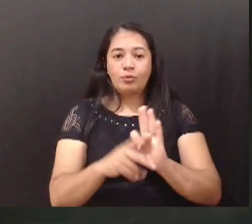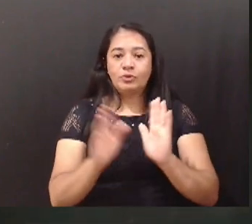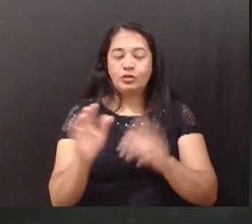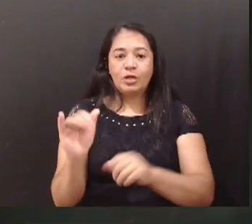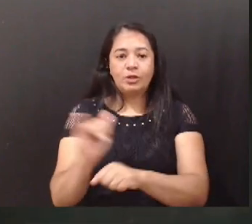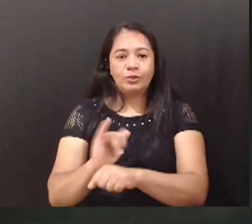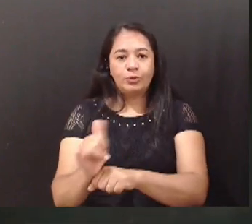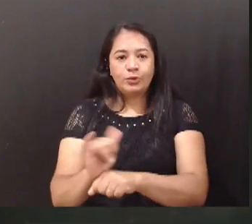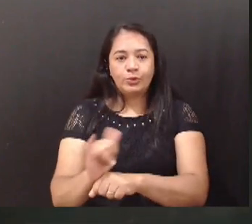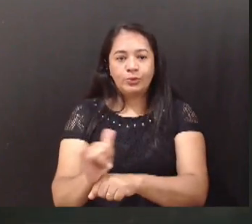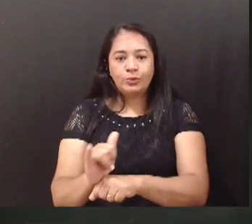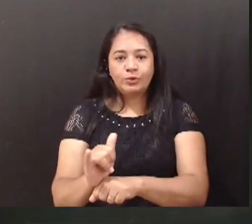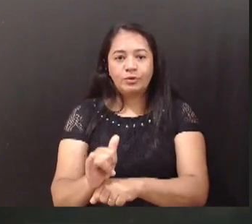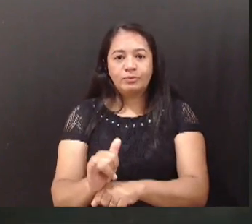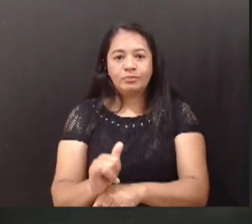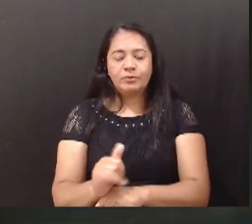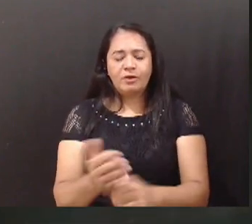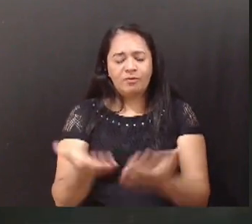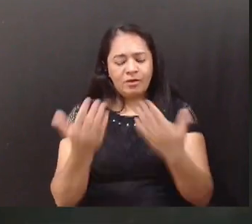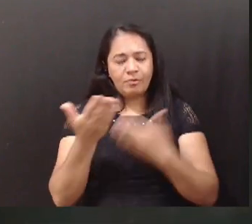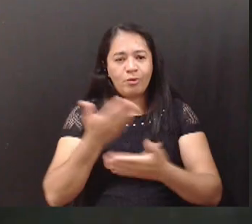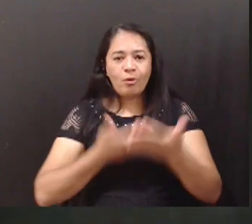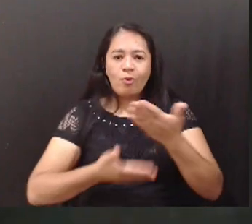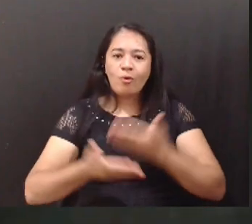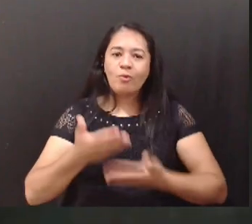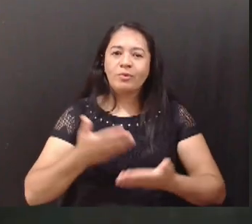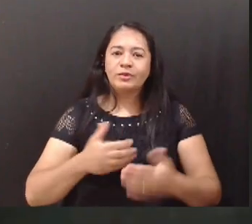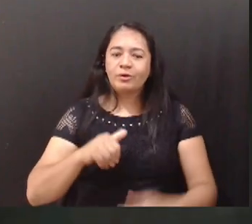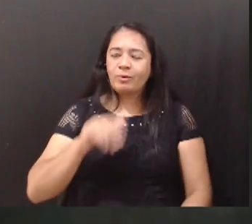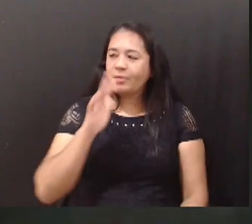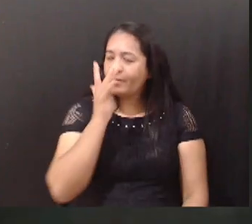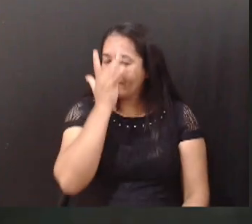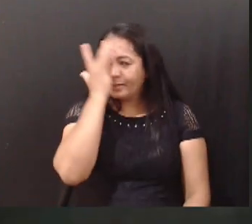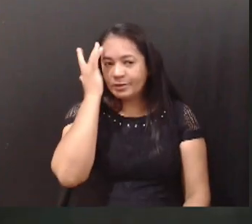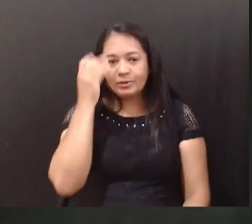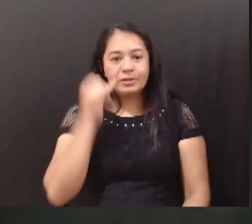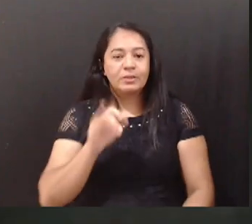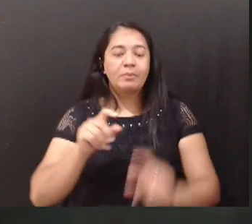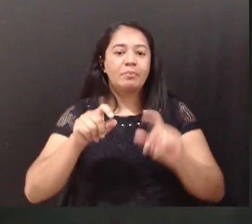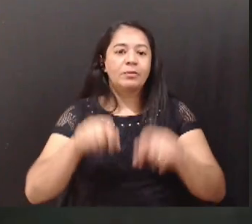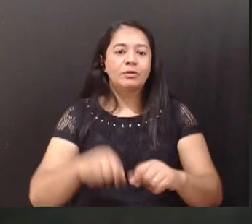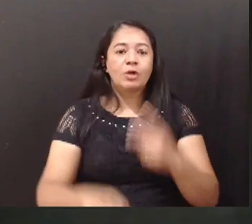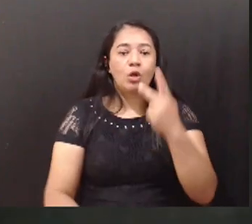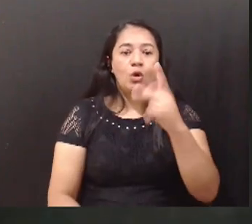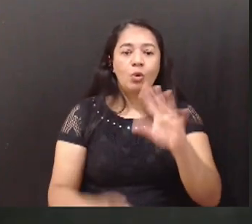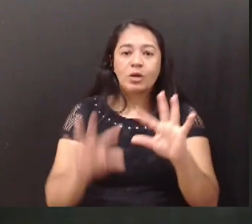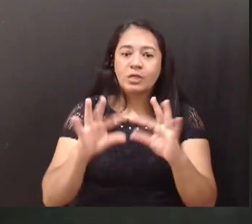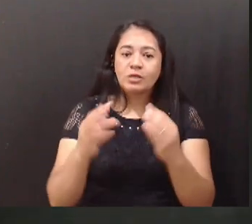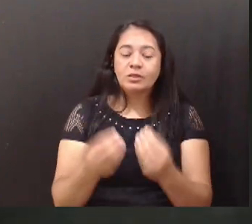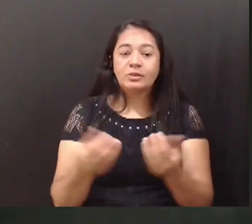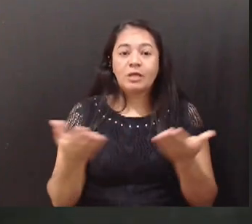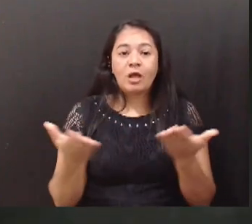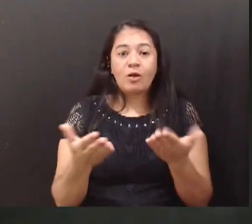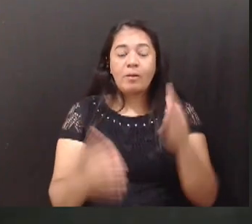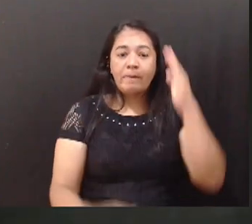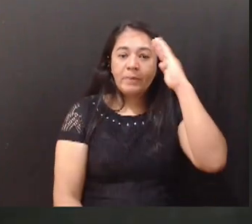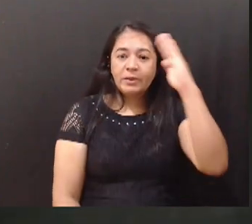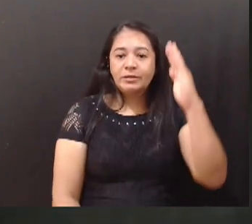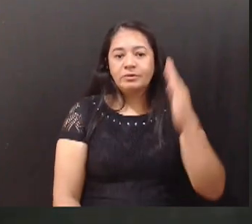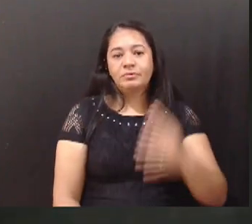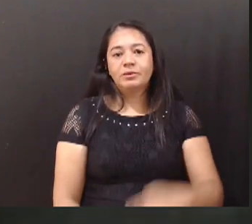e faz o seguinte, compartilha com mais pessoas que você puder, com a sua família, principalmente agora que a gente está no fim de ano,